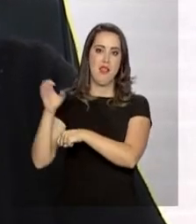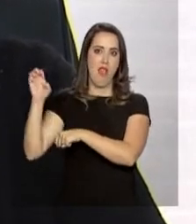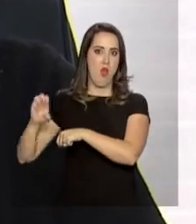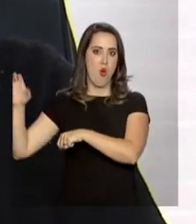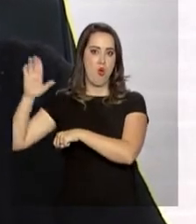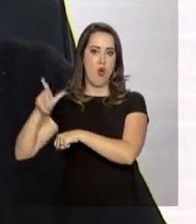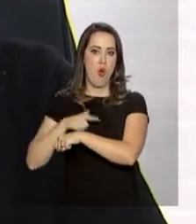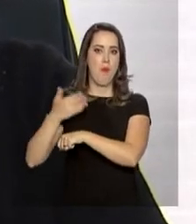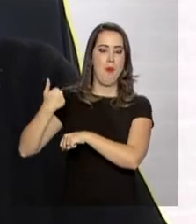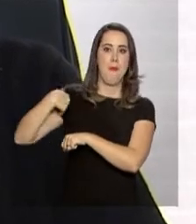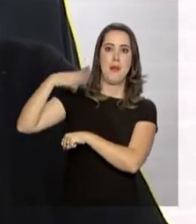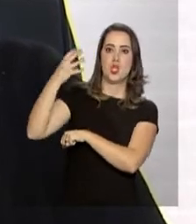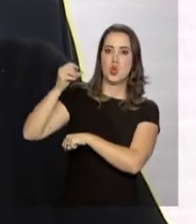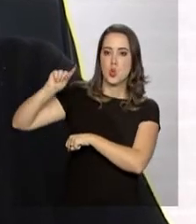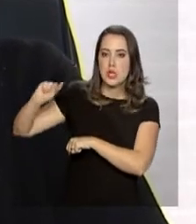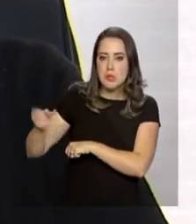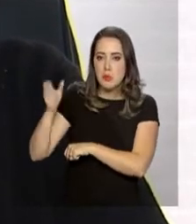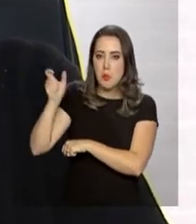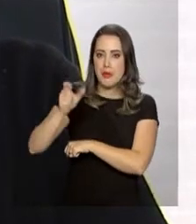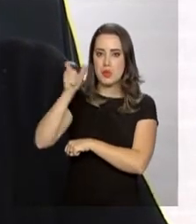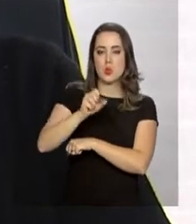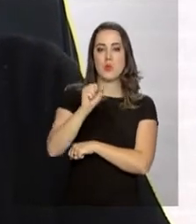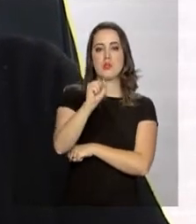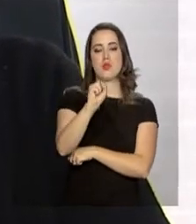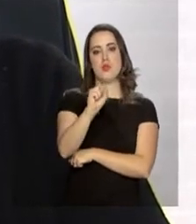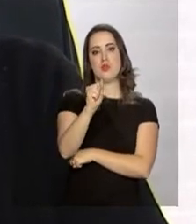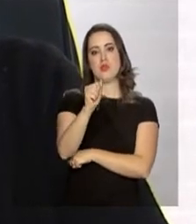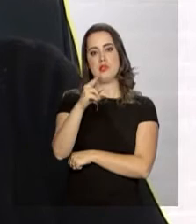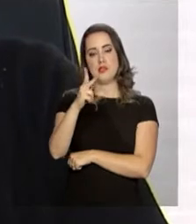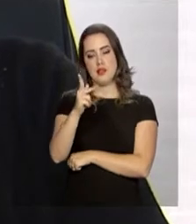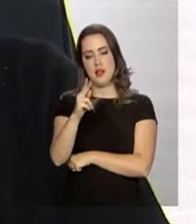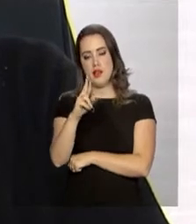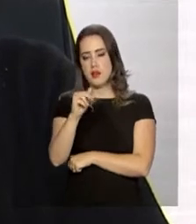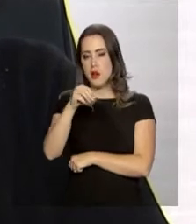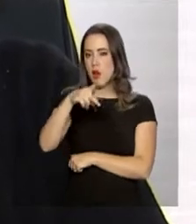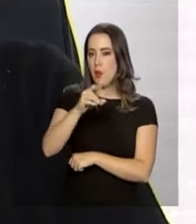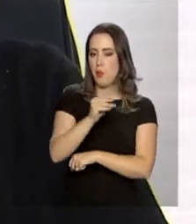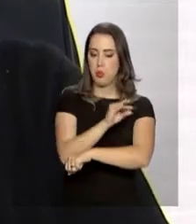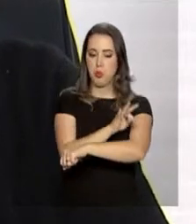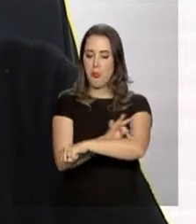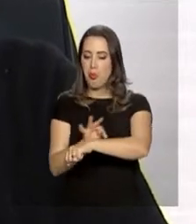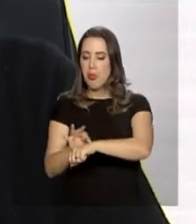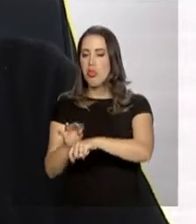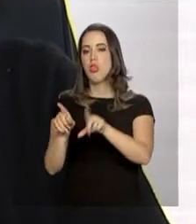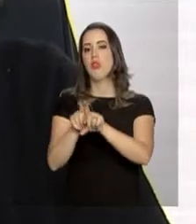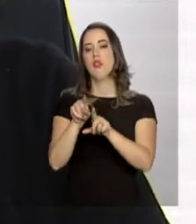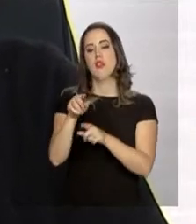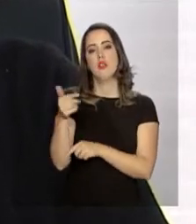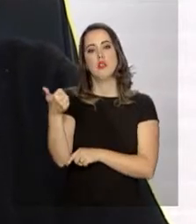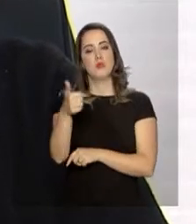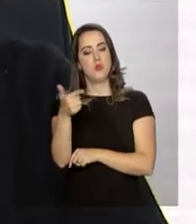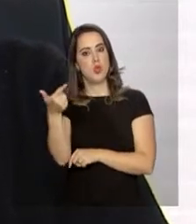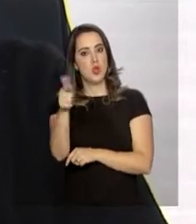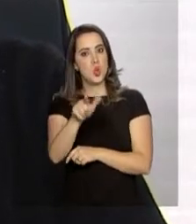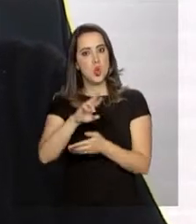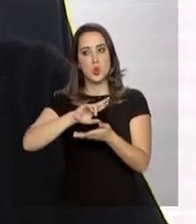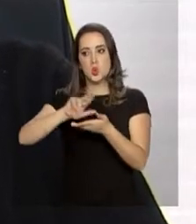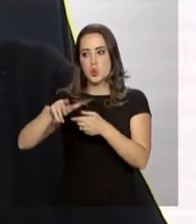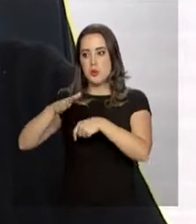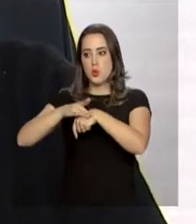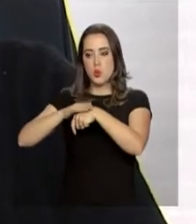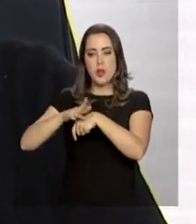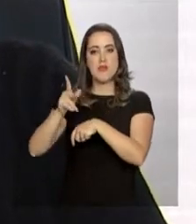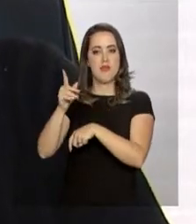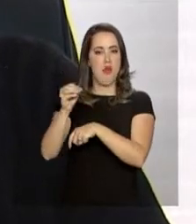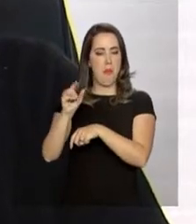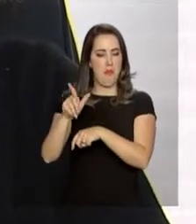tiveram mais de 40 mil casos de sarampo e mais 16 casos de poliomielite em três países que são considerados endêmicos